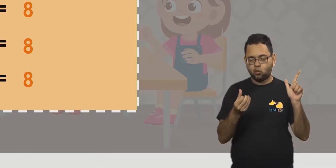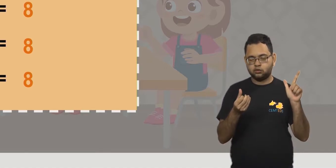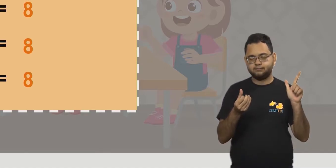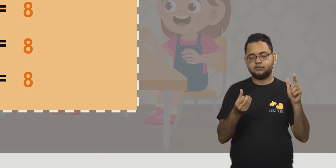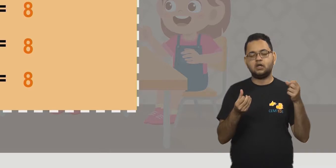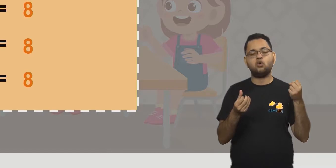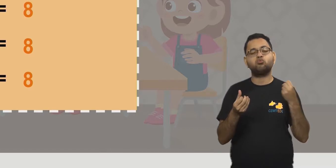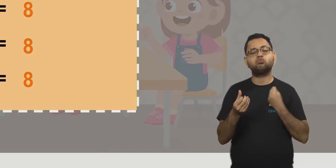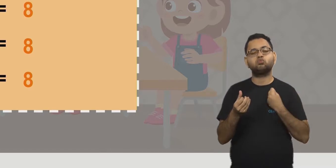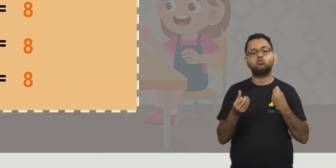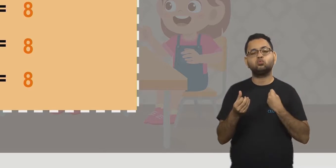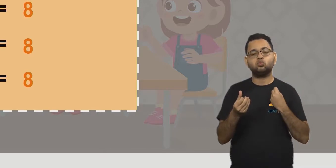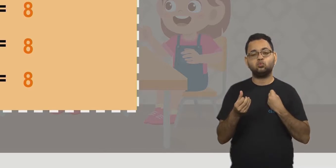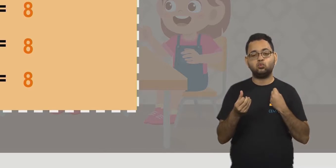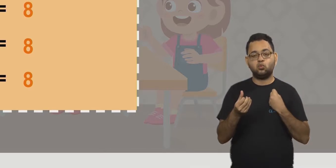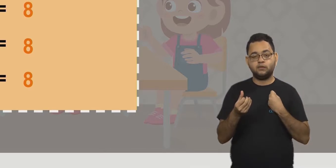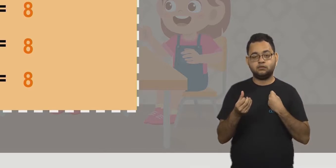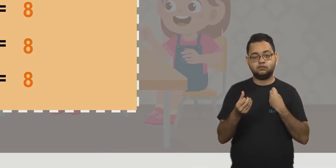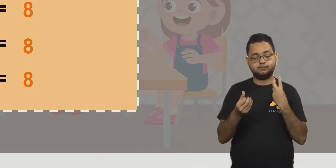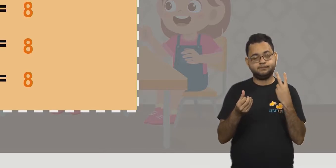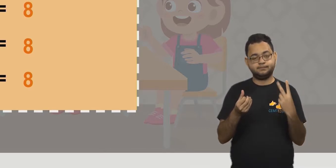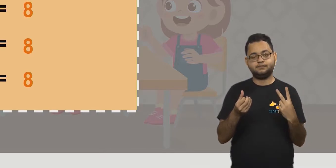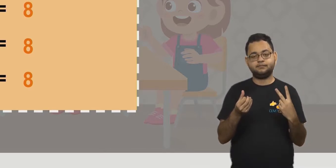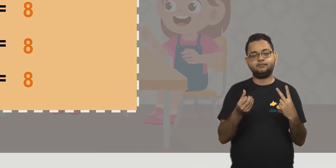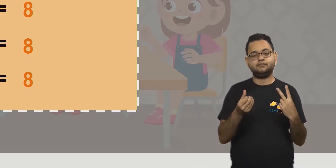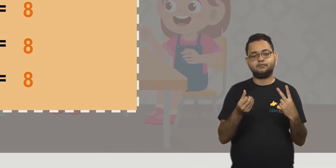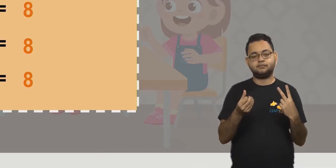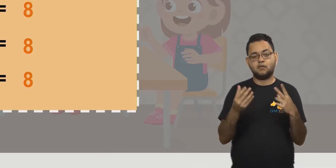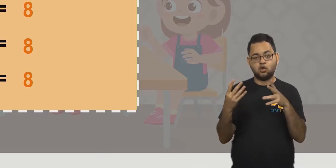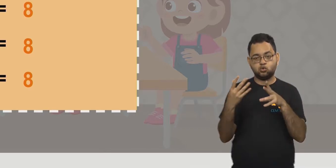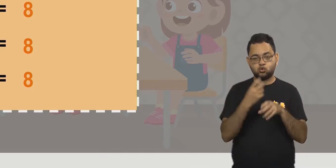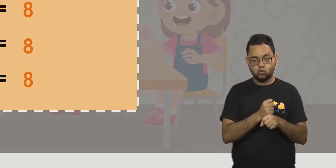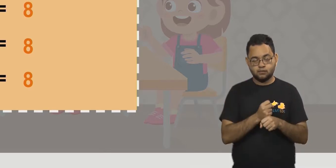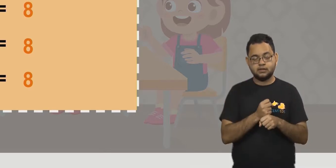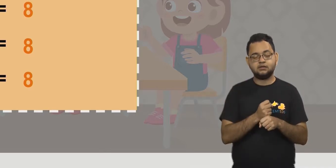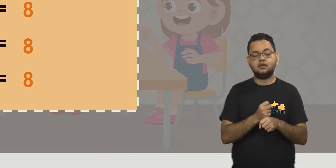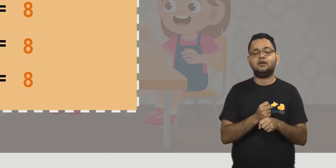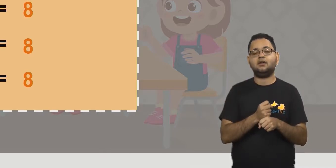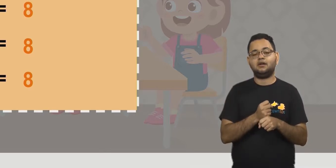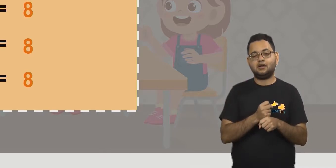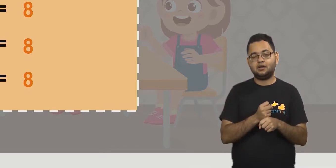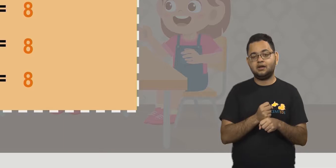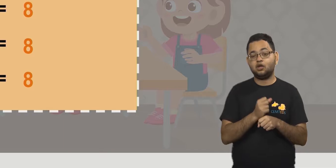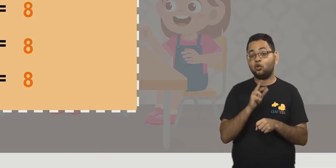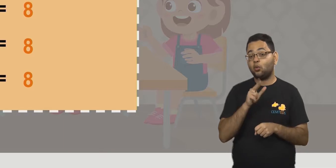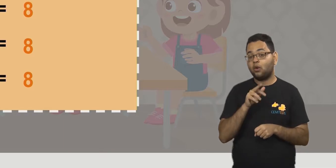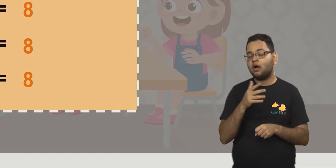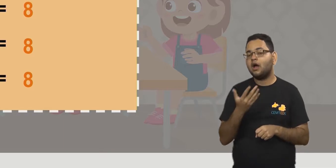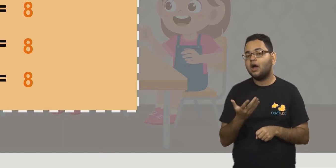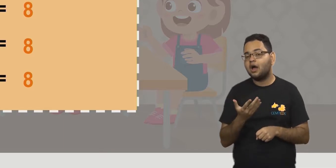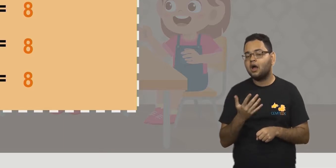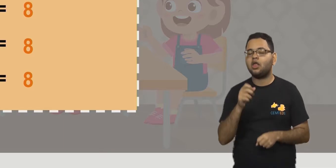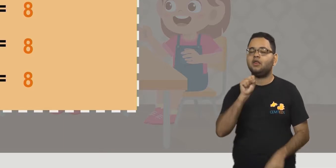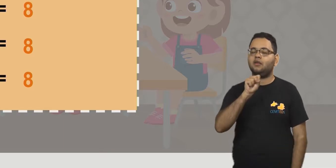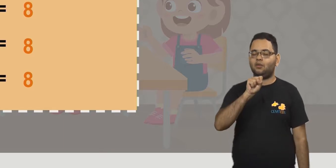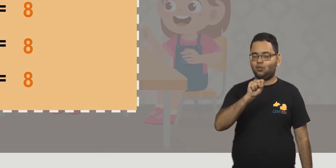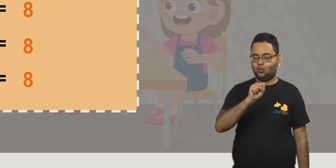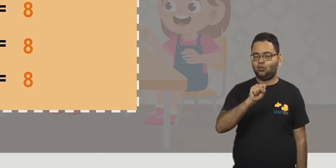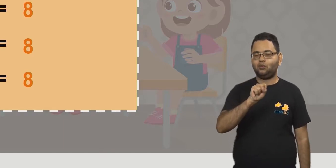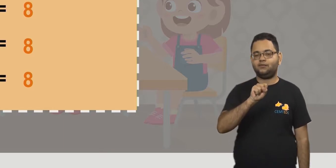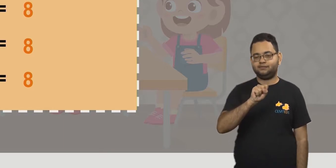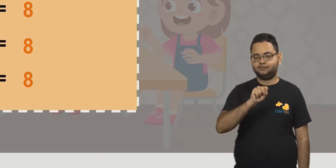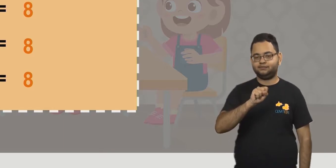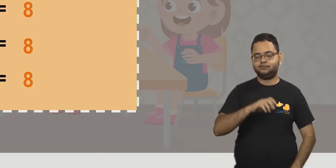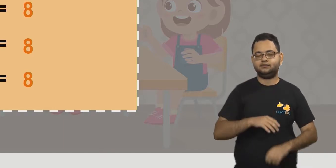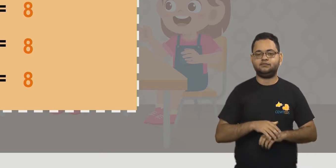6 e eu pegar jogar mais outro dado e ele caiu número dois somando os dois fica igual